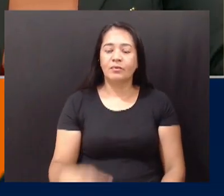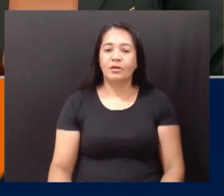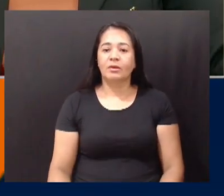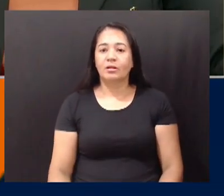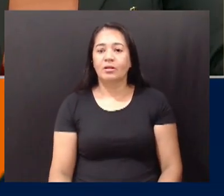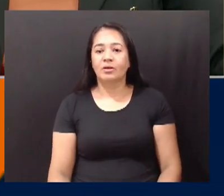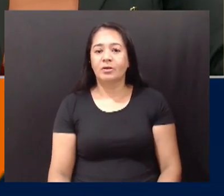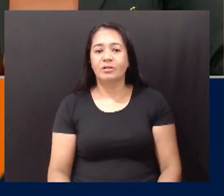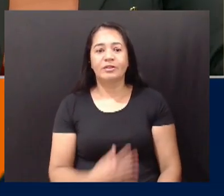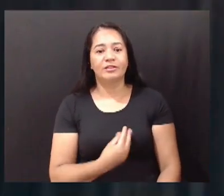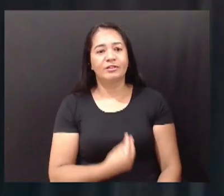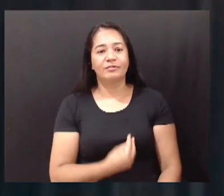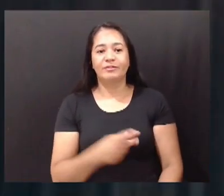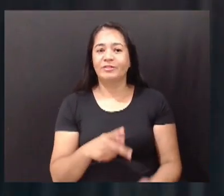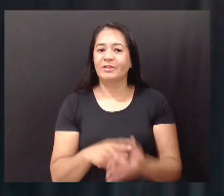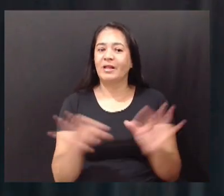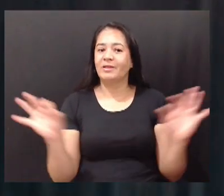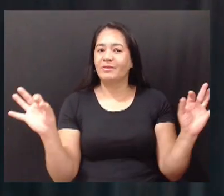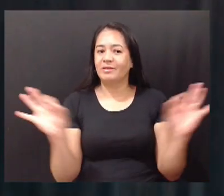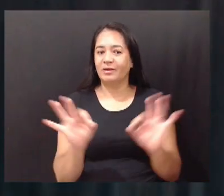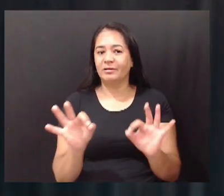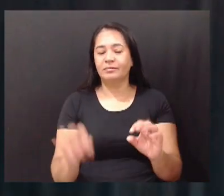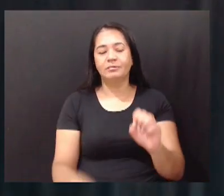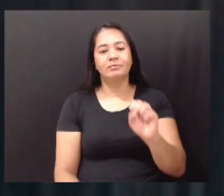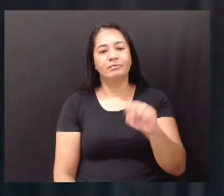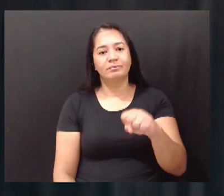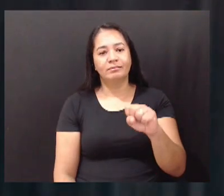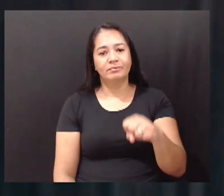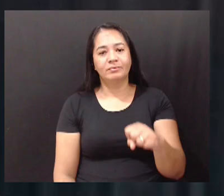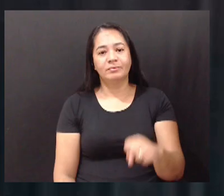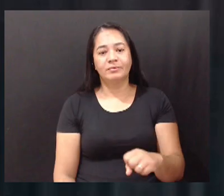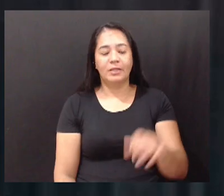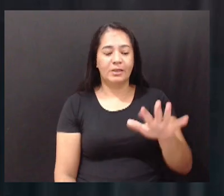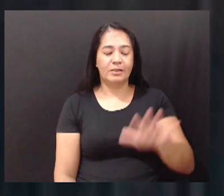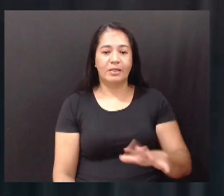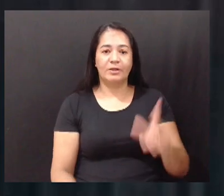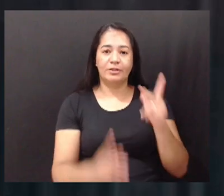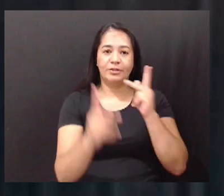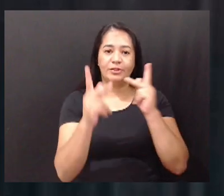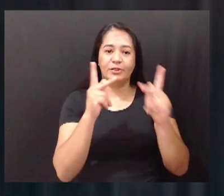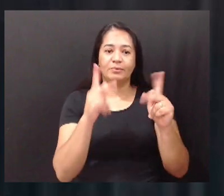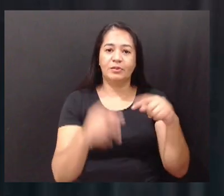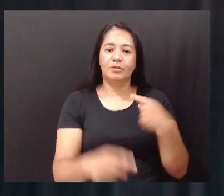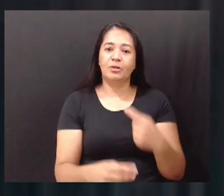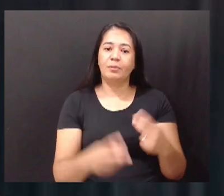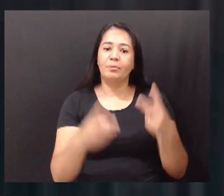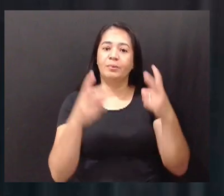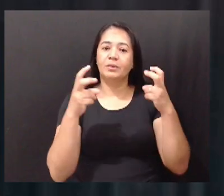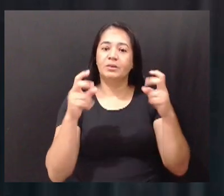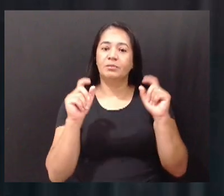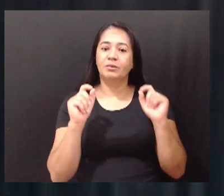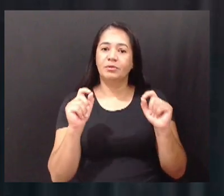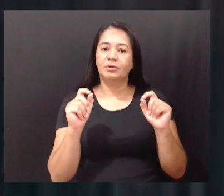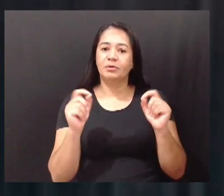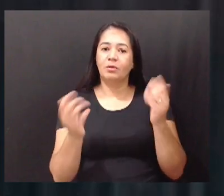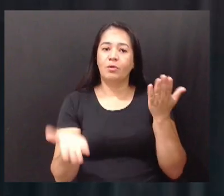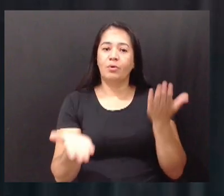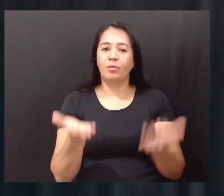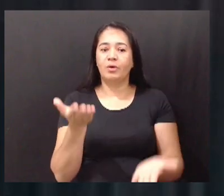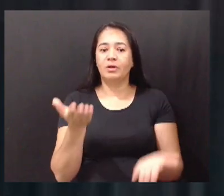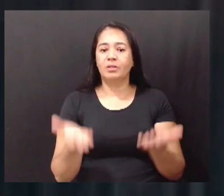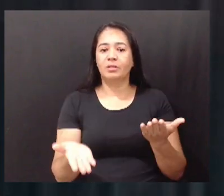não é? Sim. E na psiquiatria, o que a gente vê é que esse equilíbrio está muito